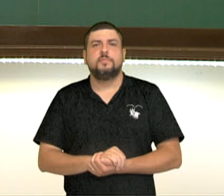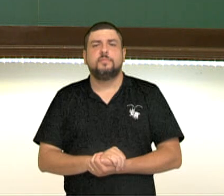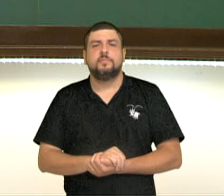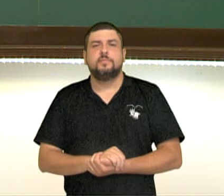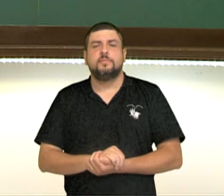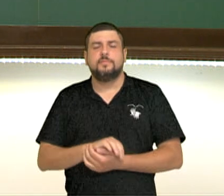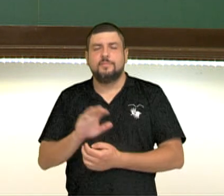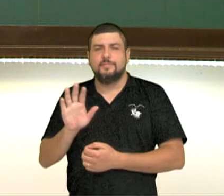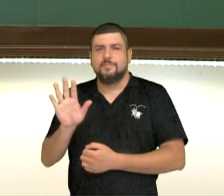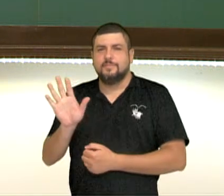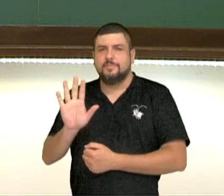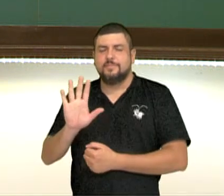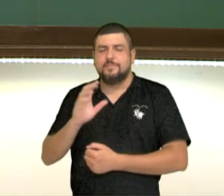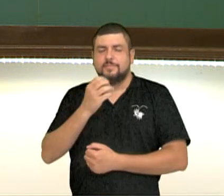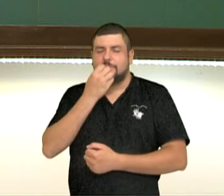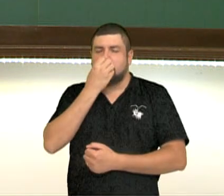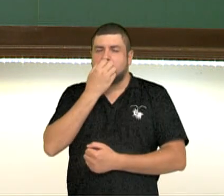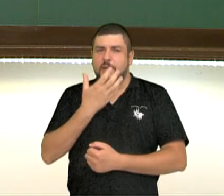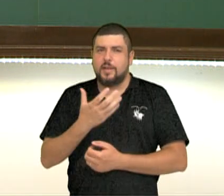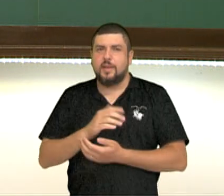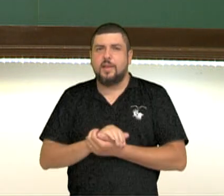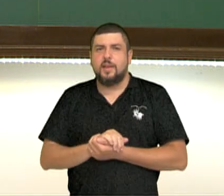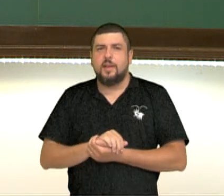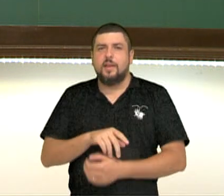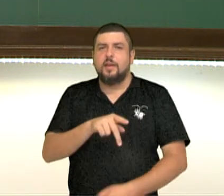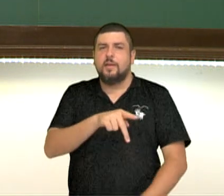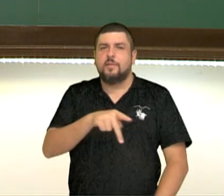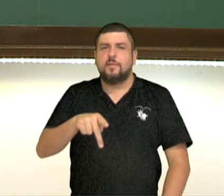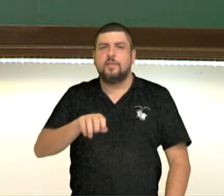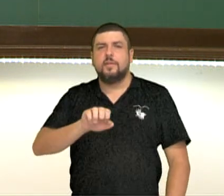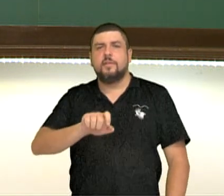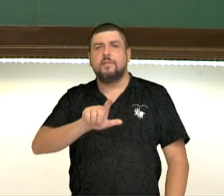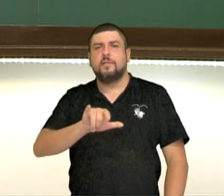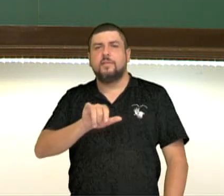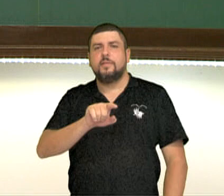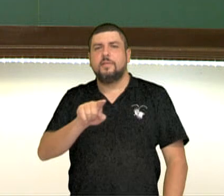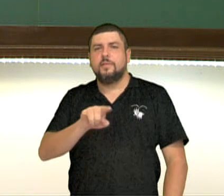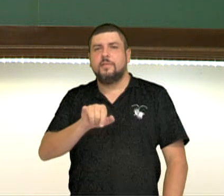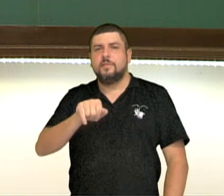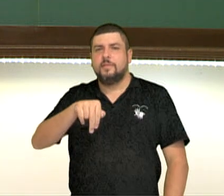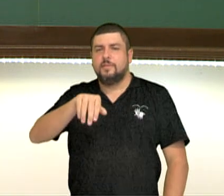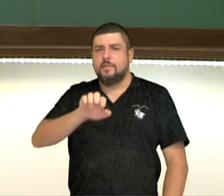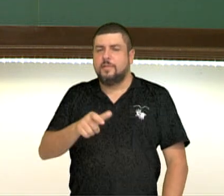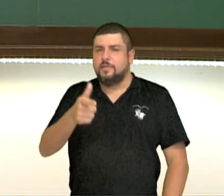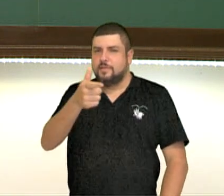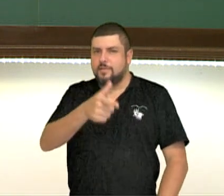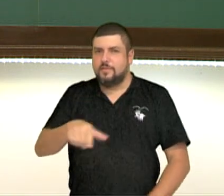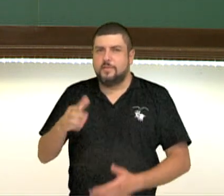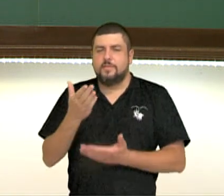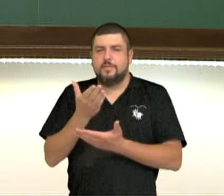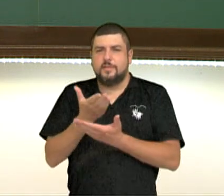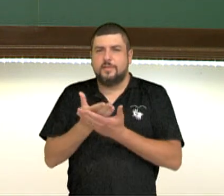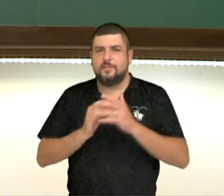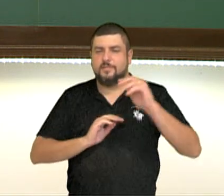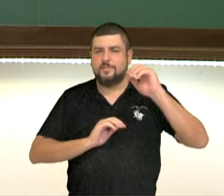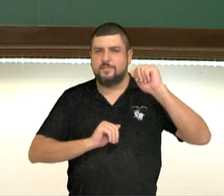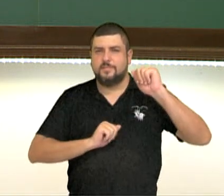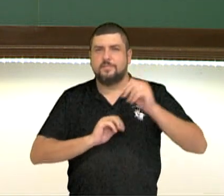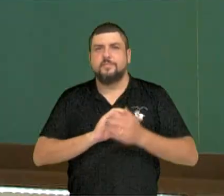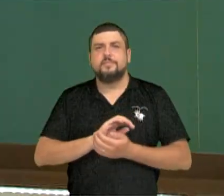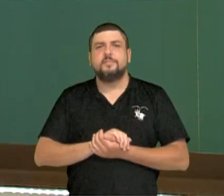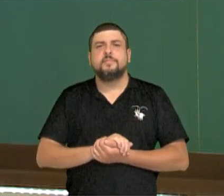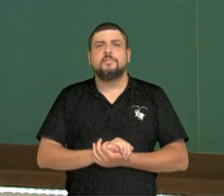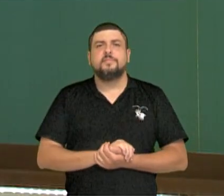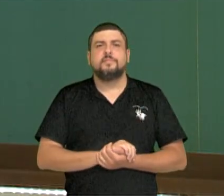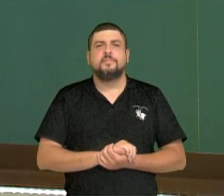Hola chicos, ¿qué tal? Soy la profesora Elisiane, bienvenidos a más una clase. A ver, entonces, ¿qué vamos a